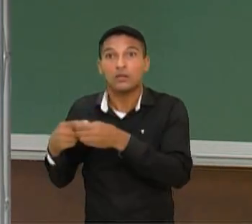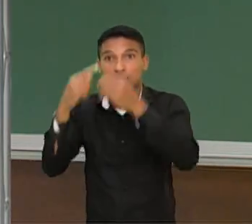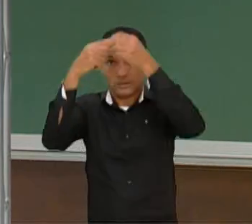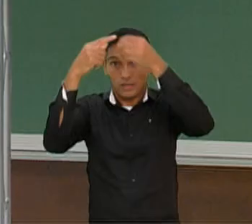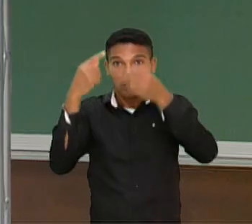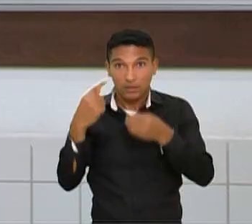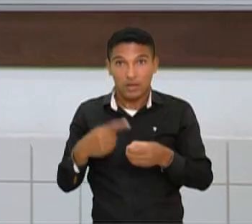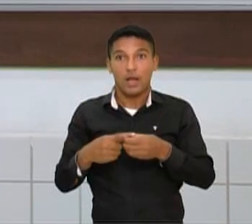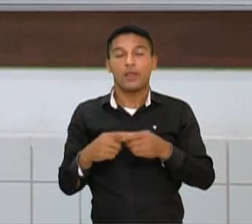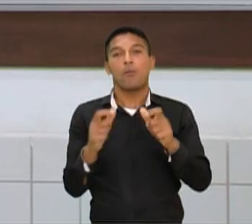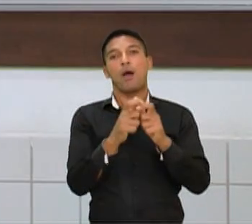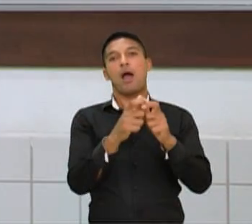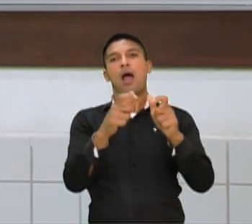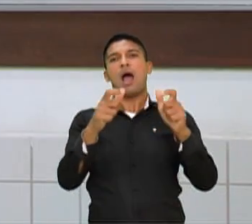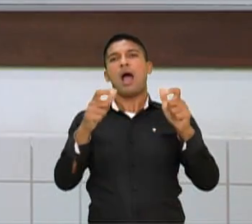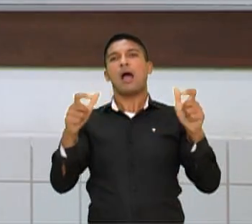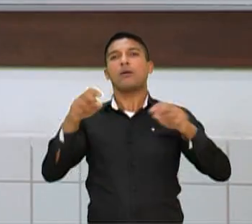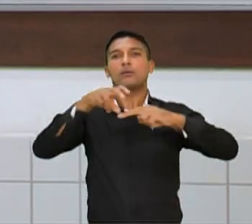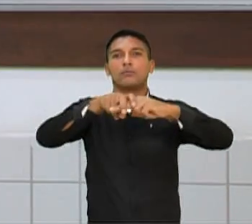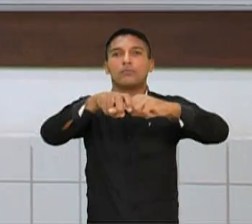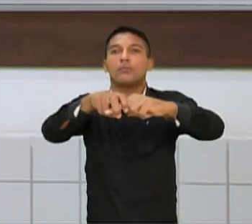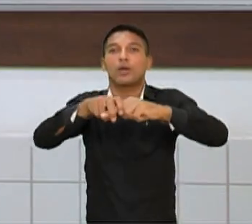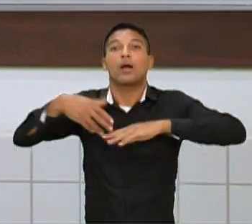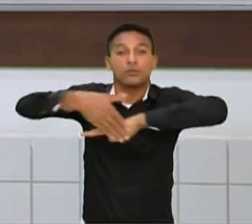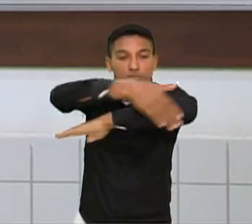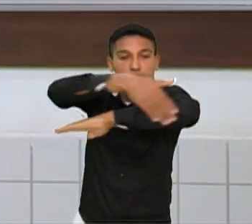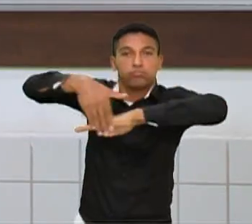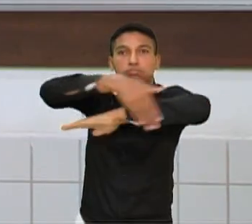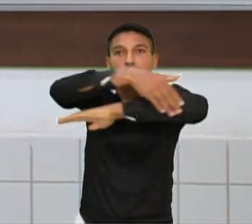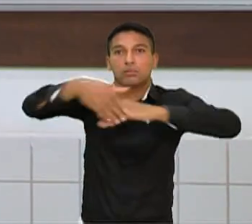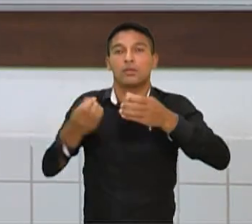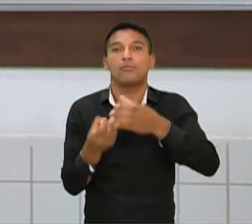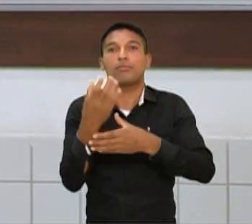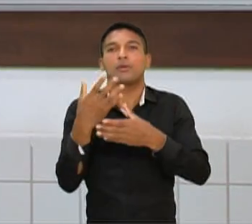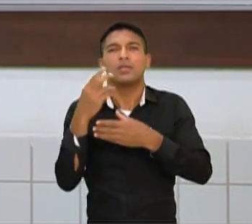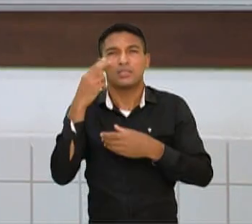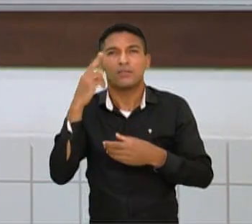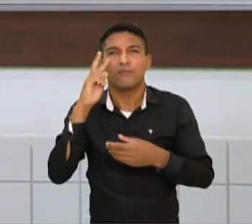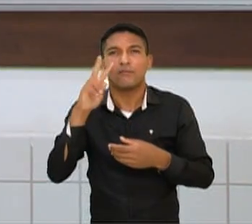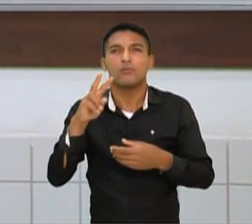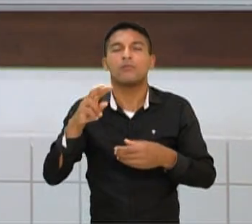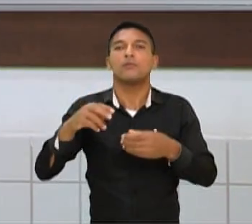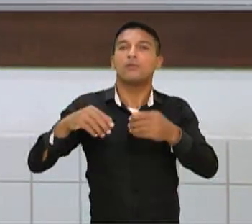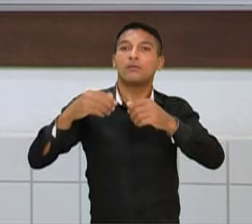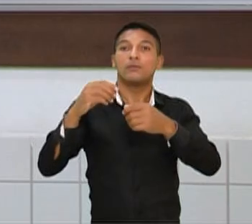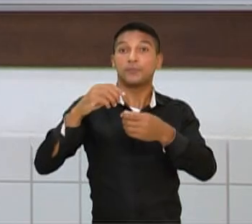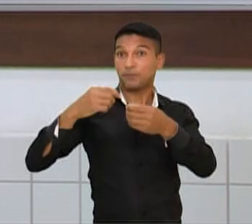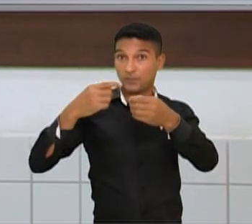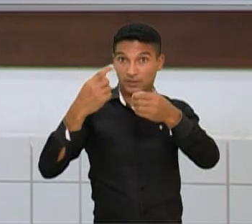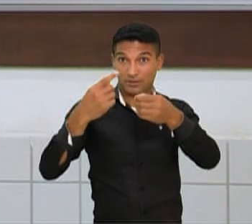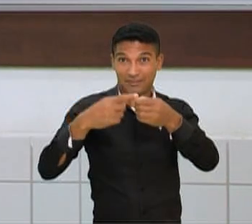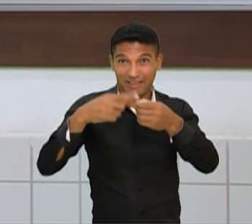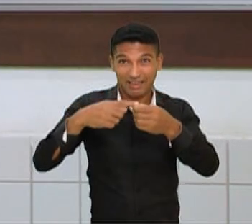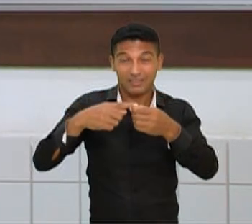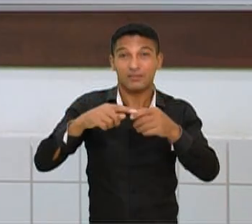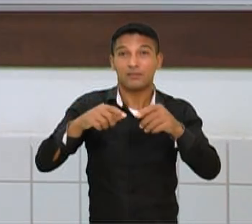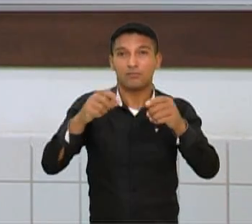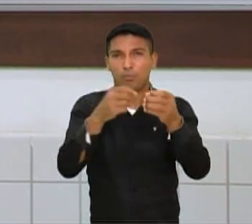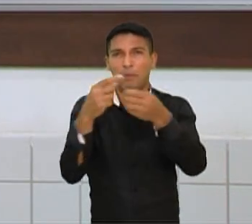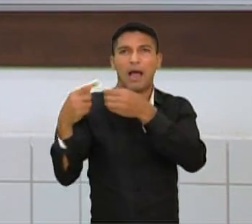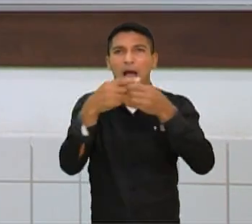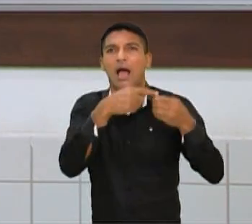o gradual e a gradual ocupação do nosso estado de maneira extremamente rápida, o que por um lado foi